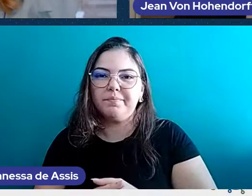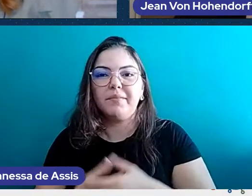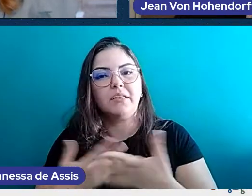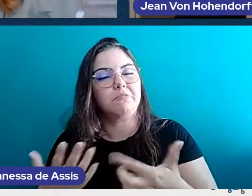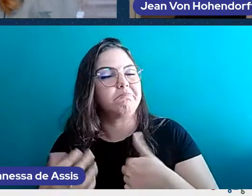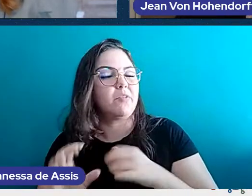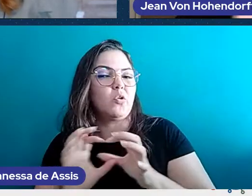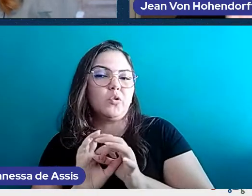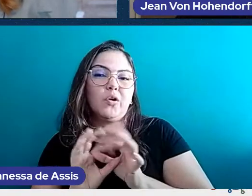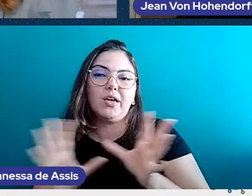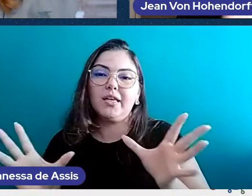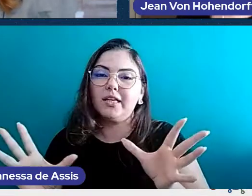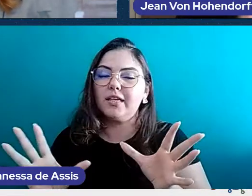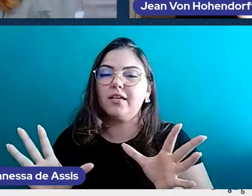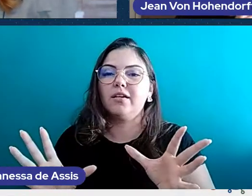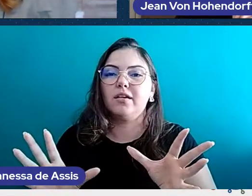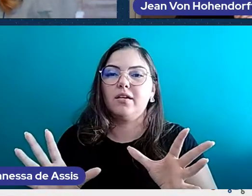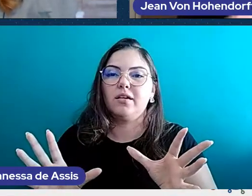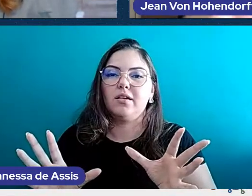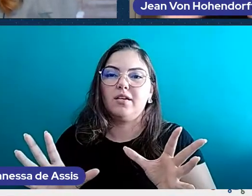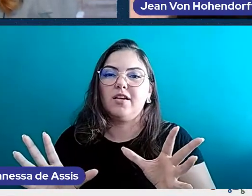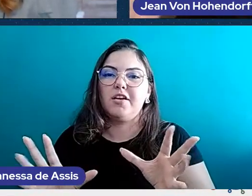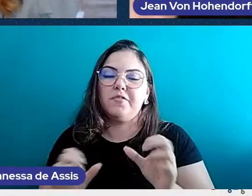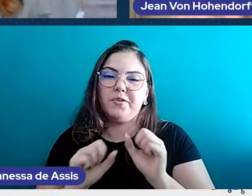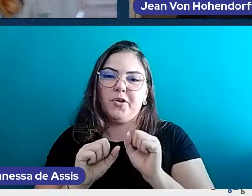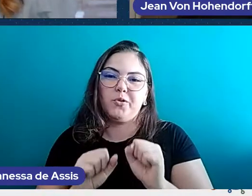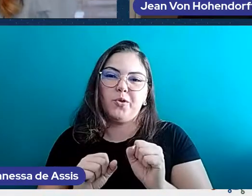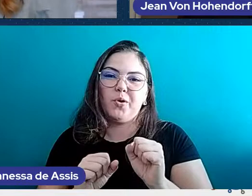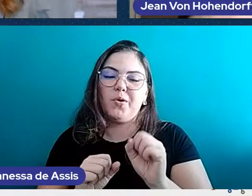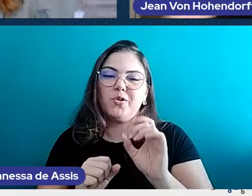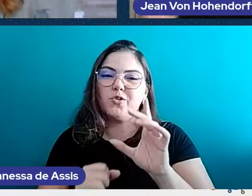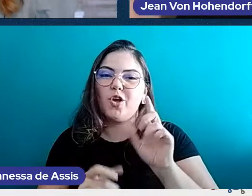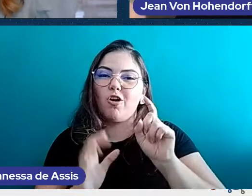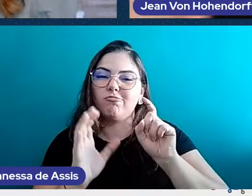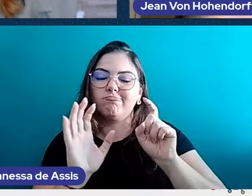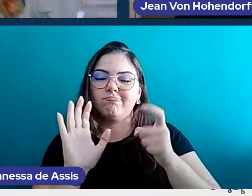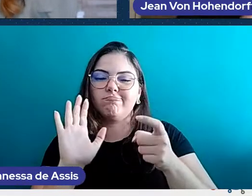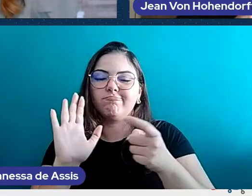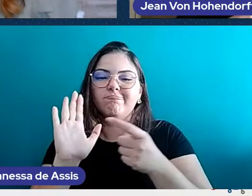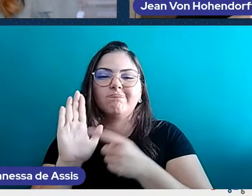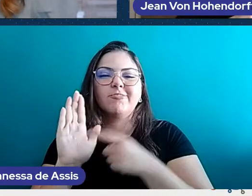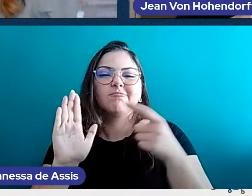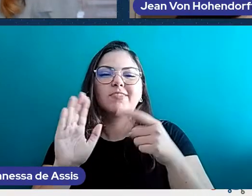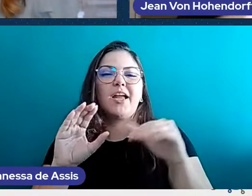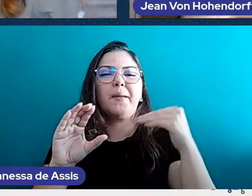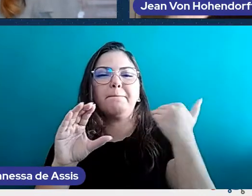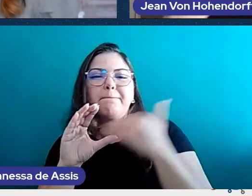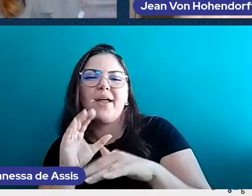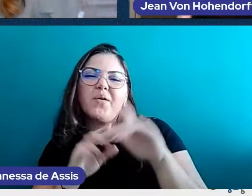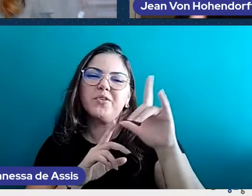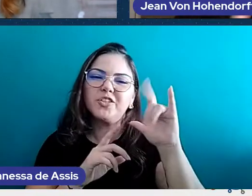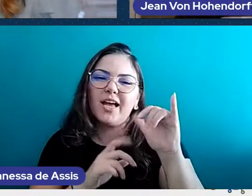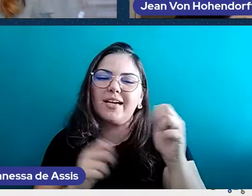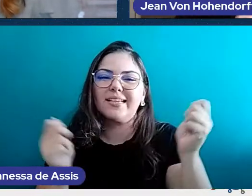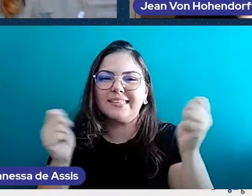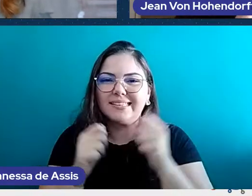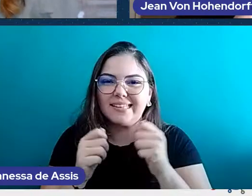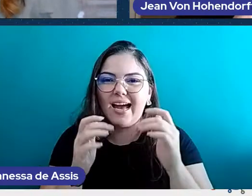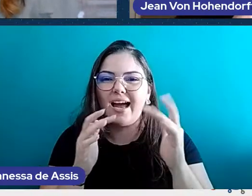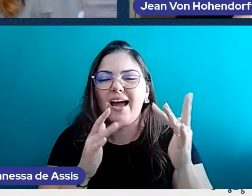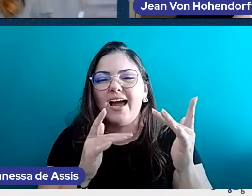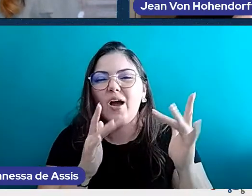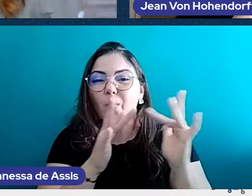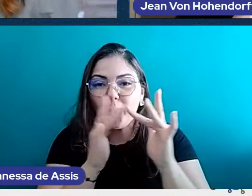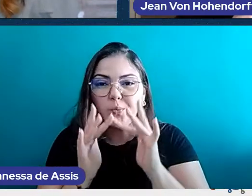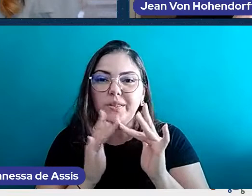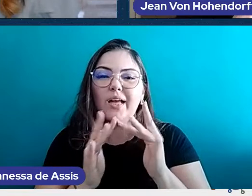disposição, eu sempre brinco, né? Que eu estou a uma tela de distância, basta clicar aí no e-mail, no Instagram, fazer em contato. Me comprometo a enviar